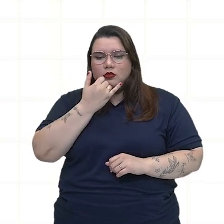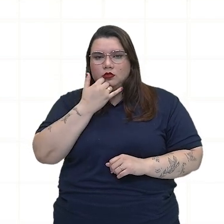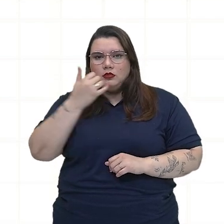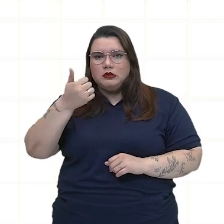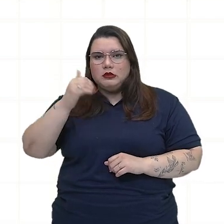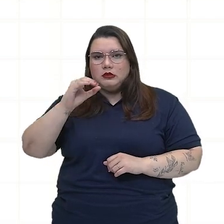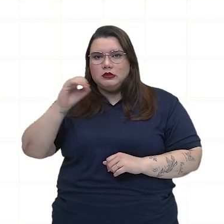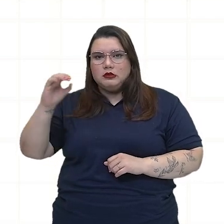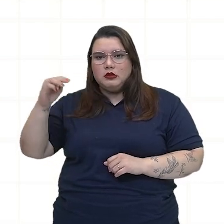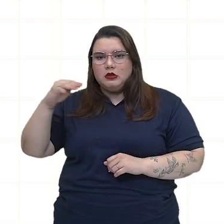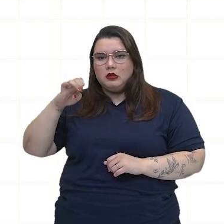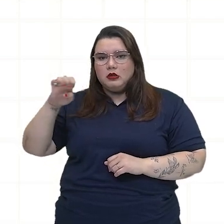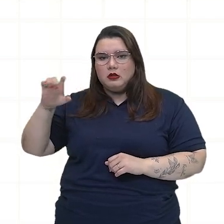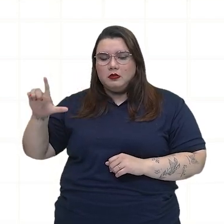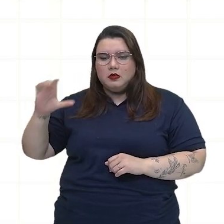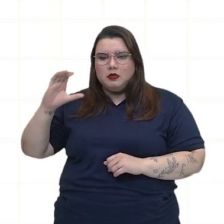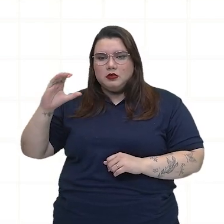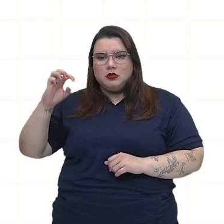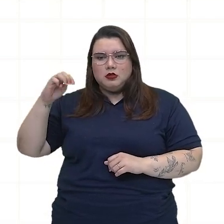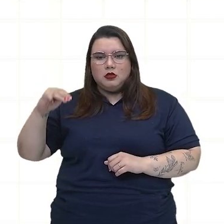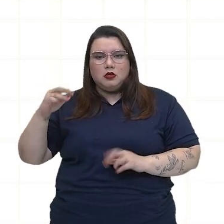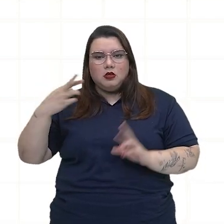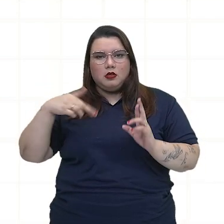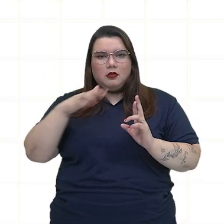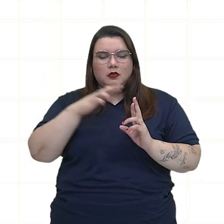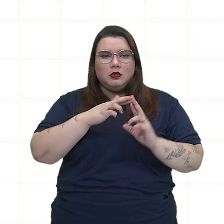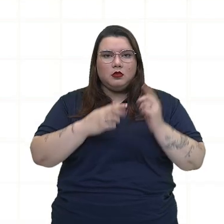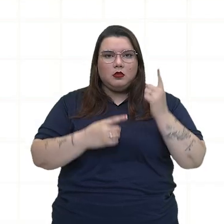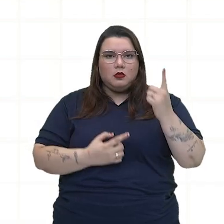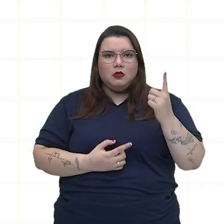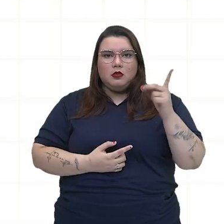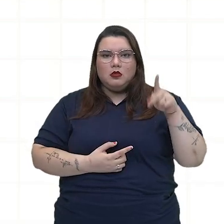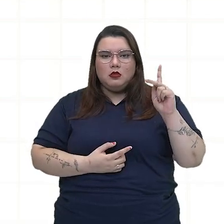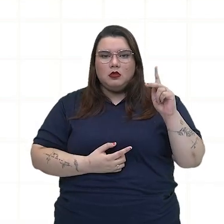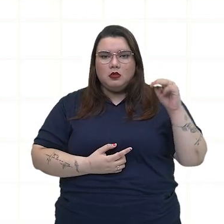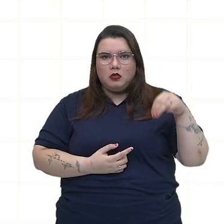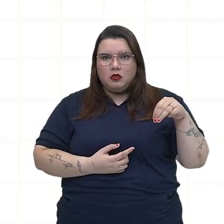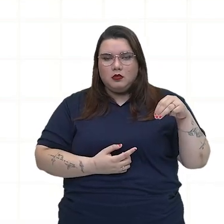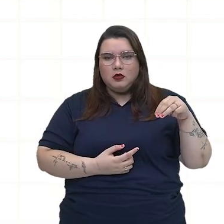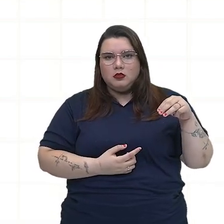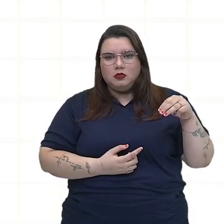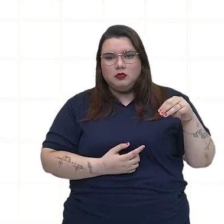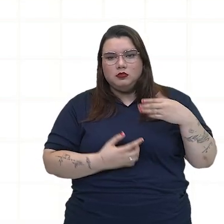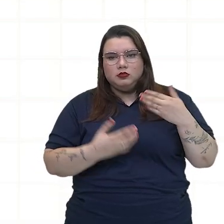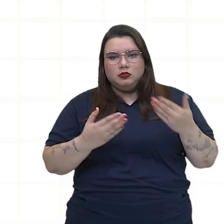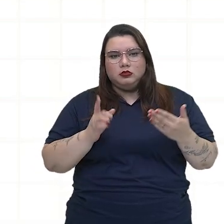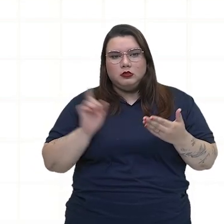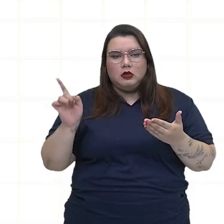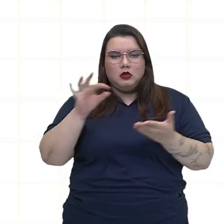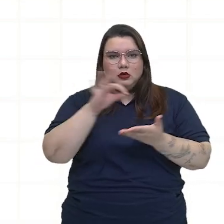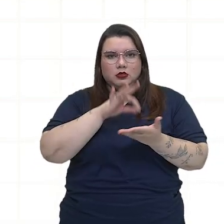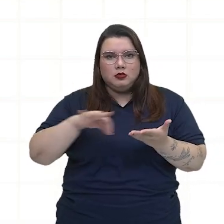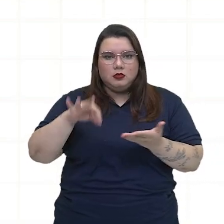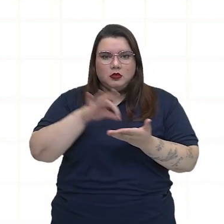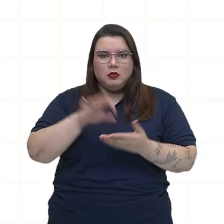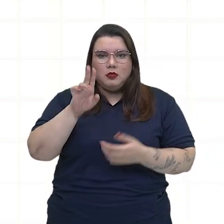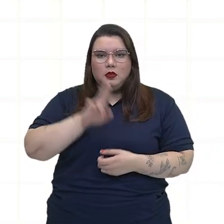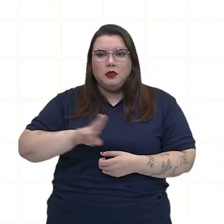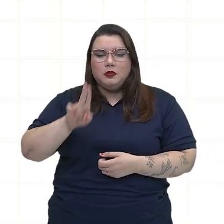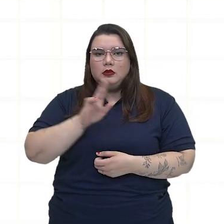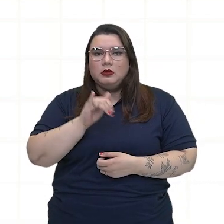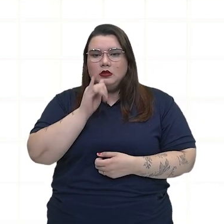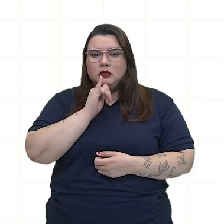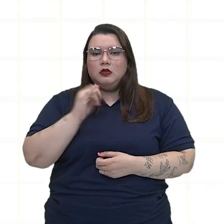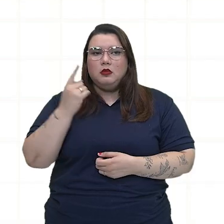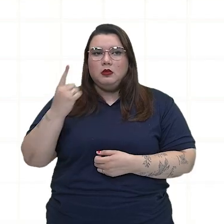100.000 centímetros vai corresponder a 1 quilômetro. Então, neste mapa aí que a gente está usando como